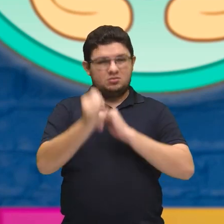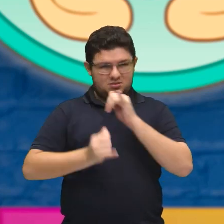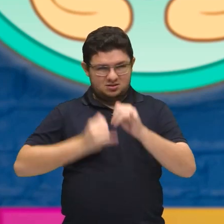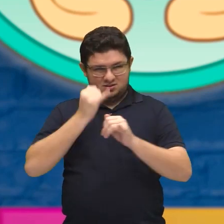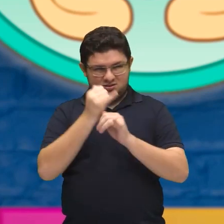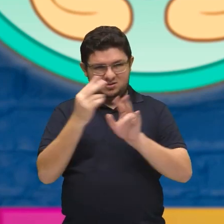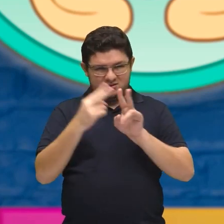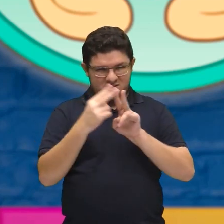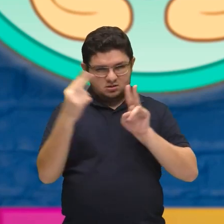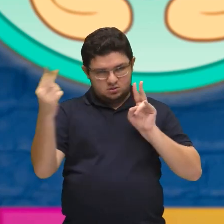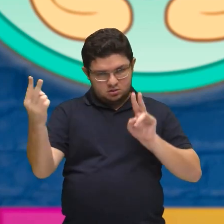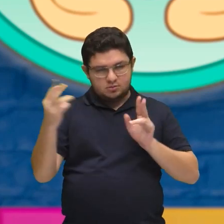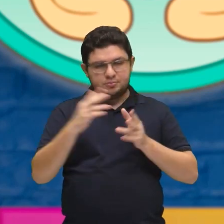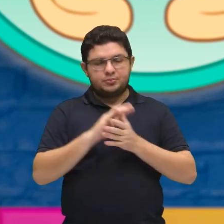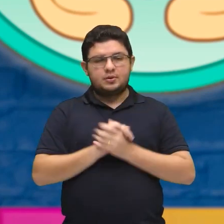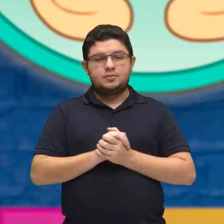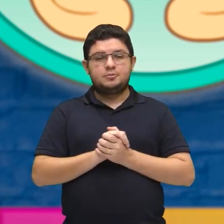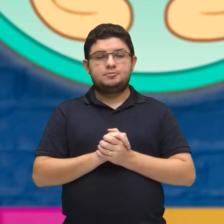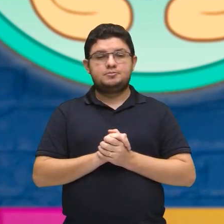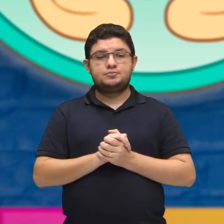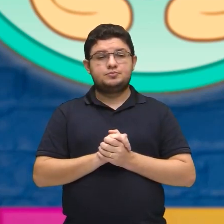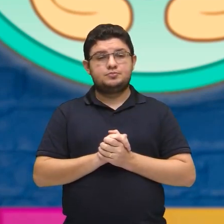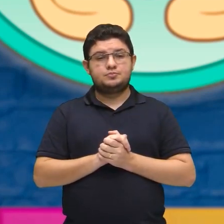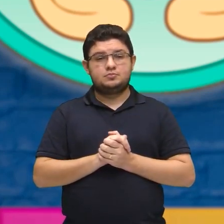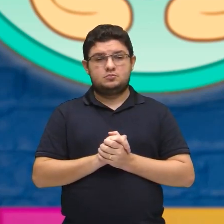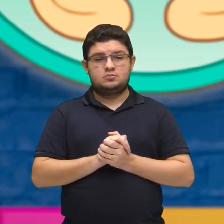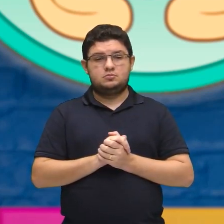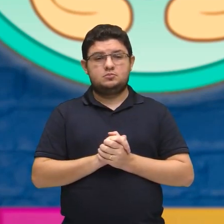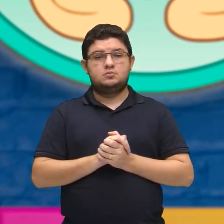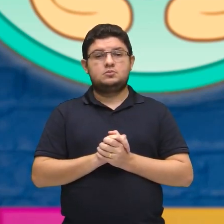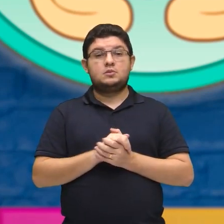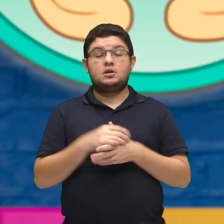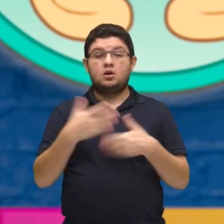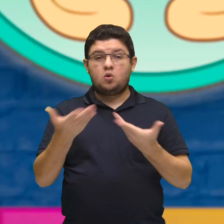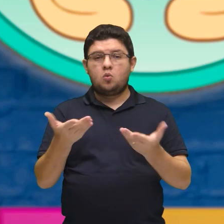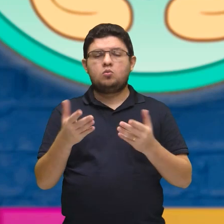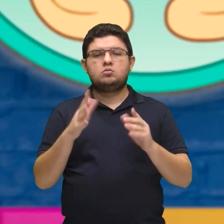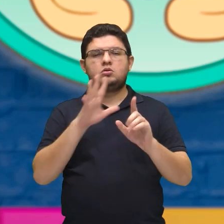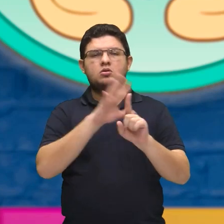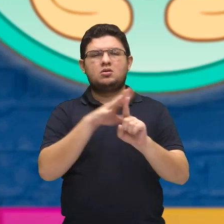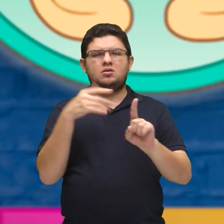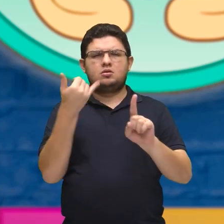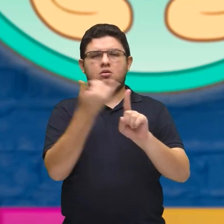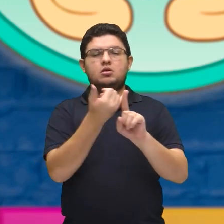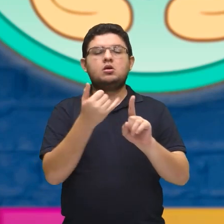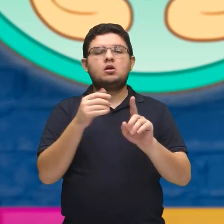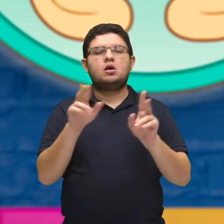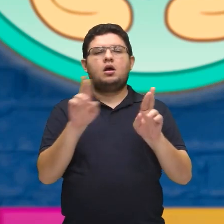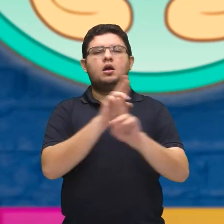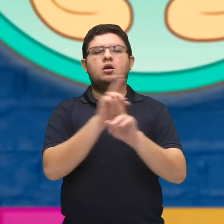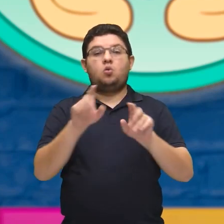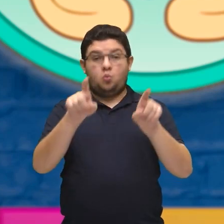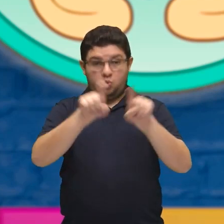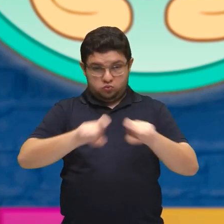lá. O cyberbullying tem a ver com rede de computadores? Alguém pode me ajudar?